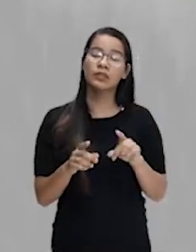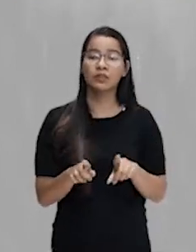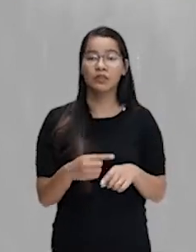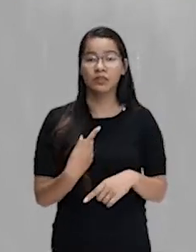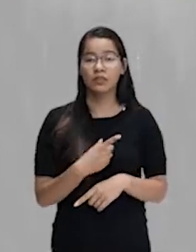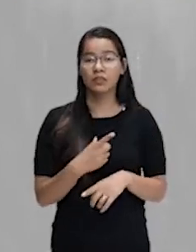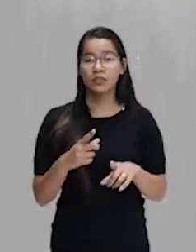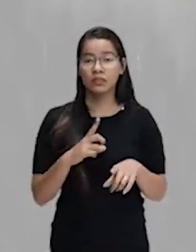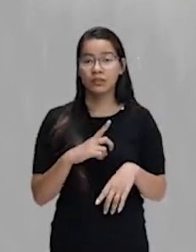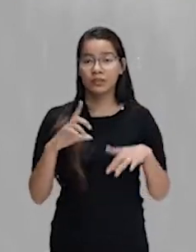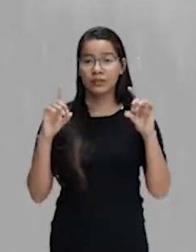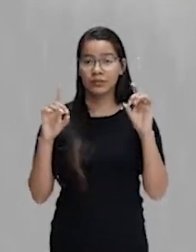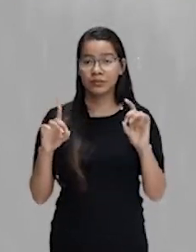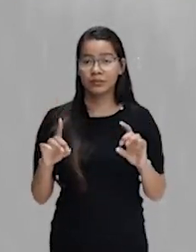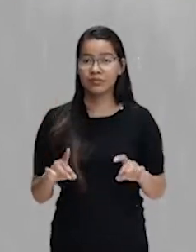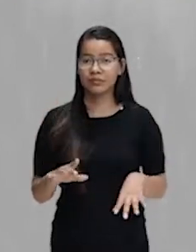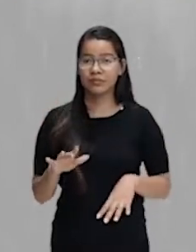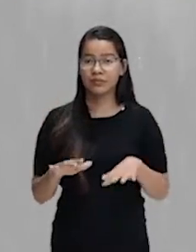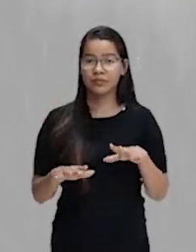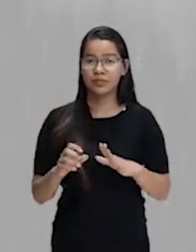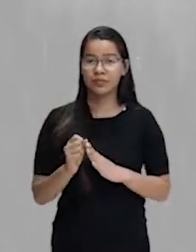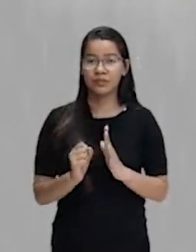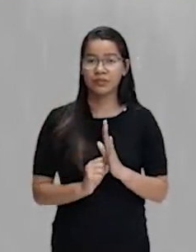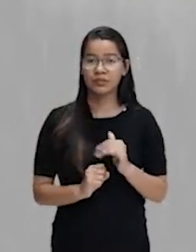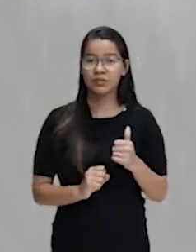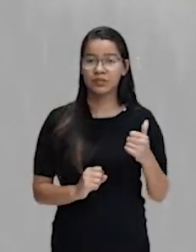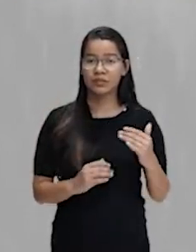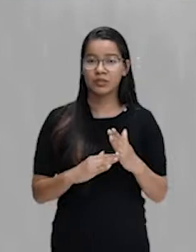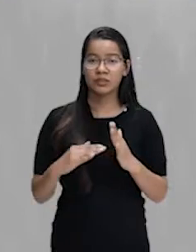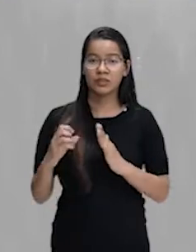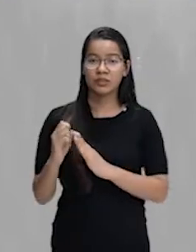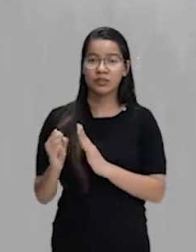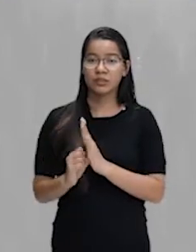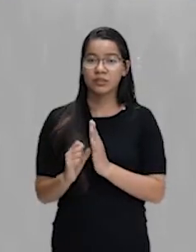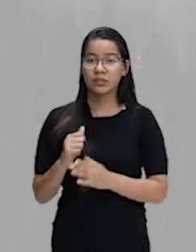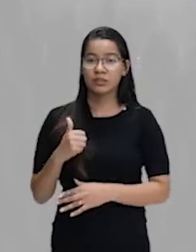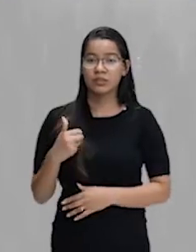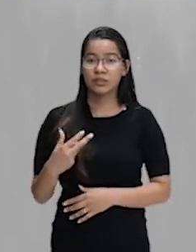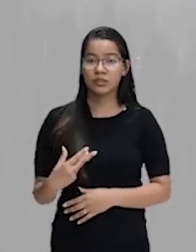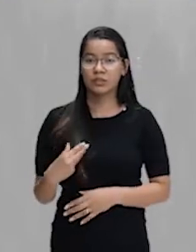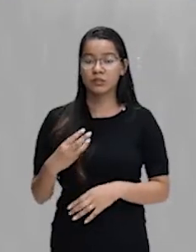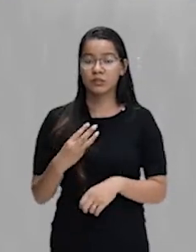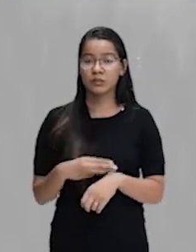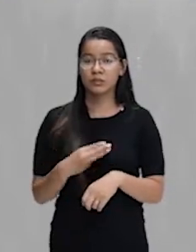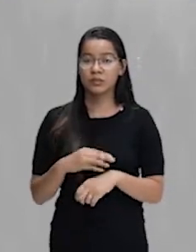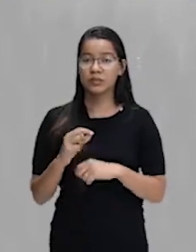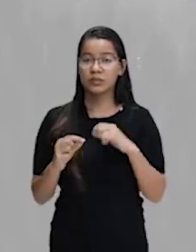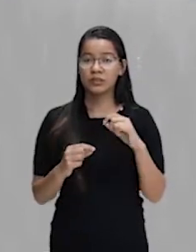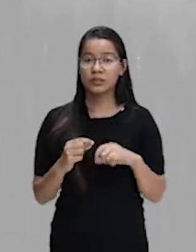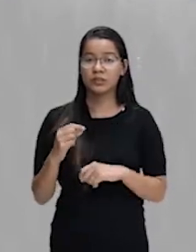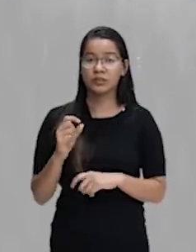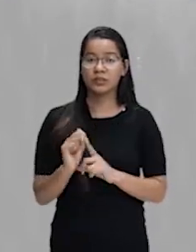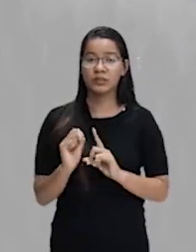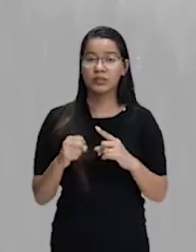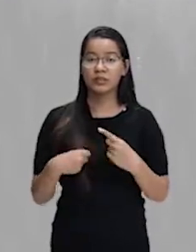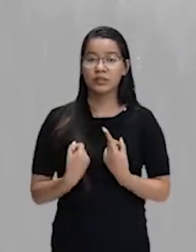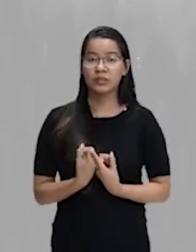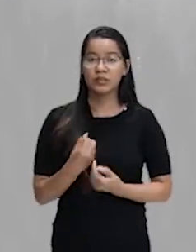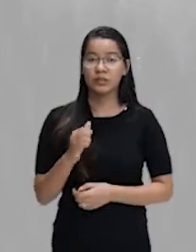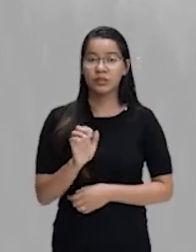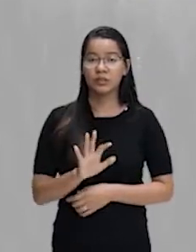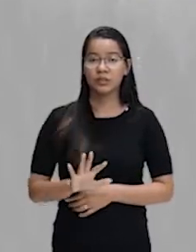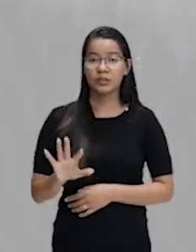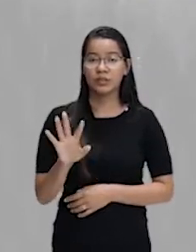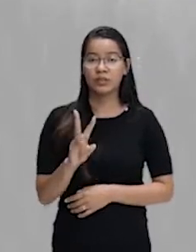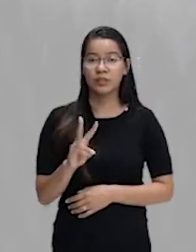teremos principalmente aqui por volta do século XI ao século XIII. O momento que a sociedade europeia ela